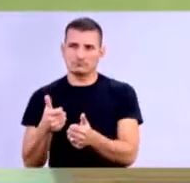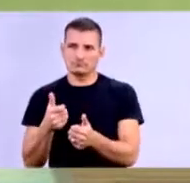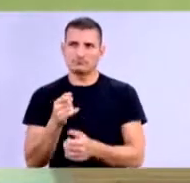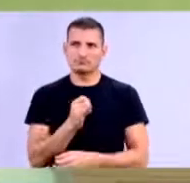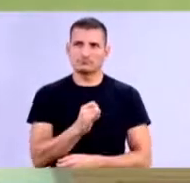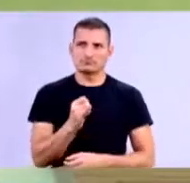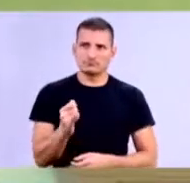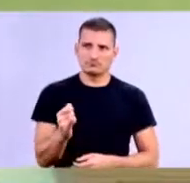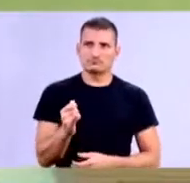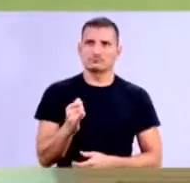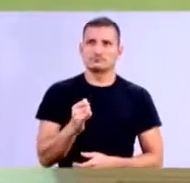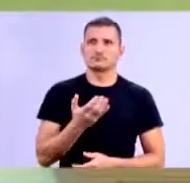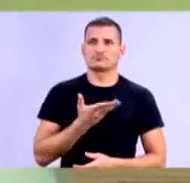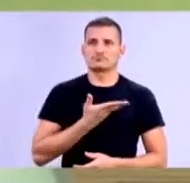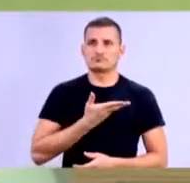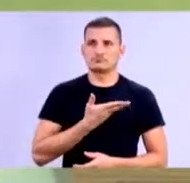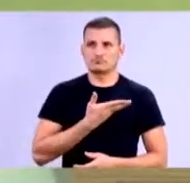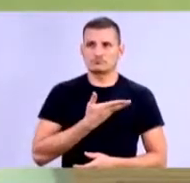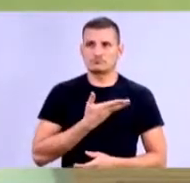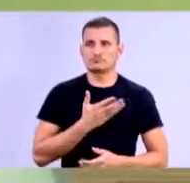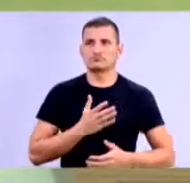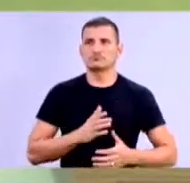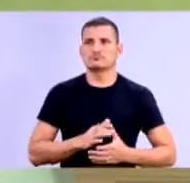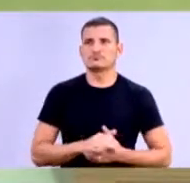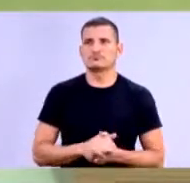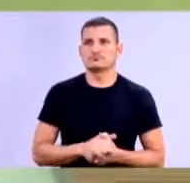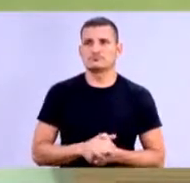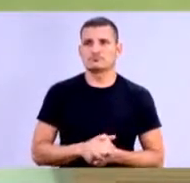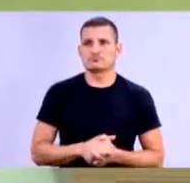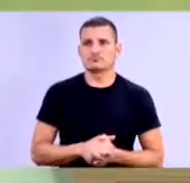os tutores, com os colegas, que